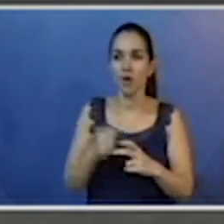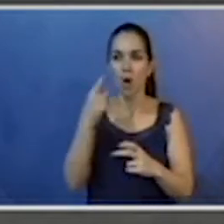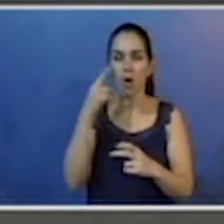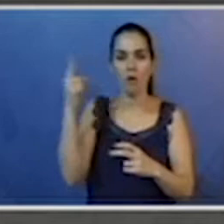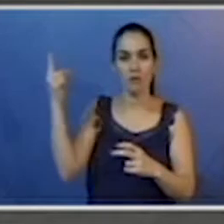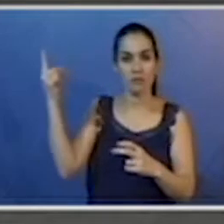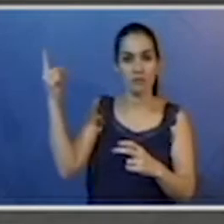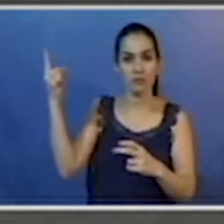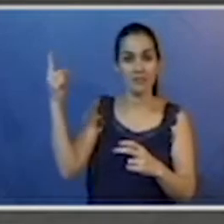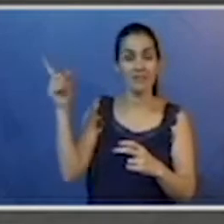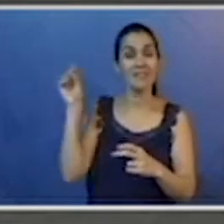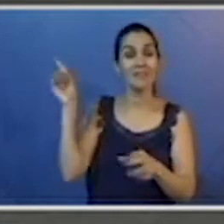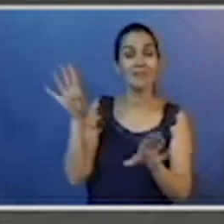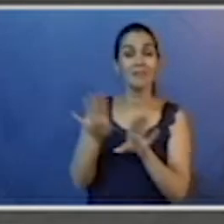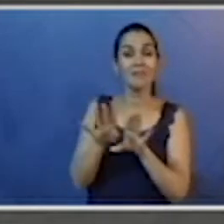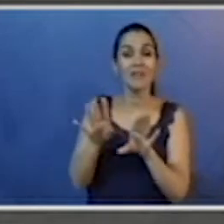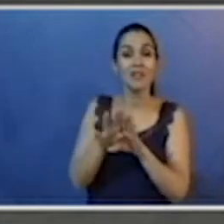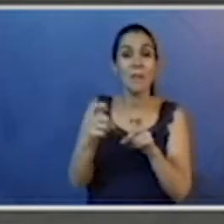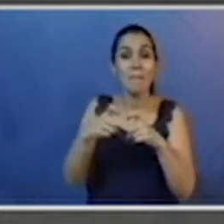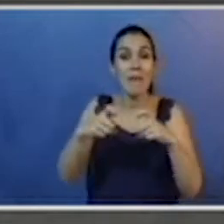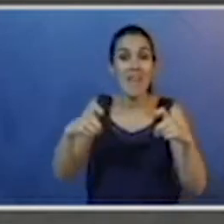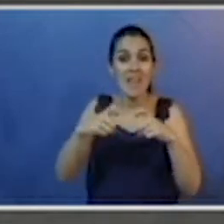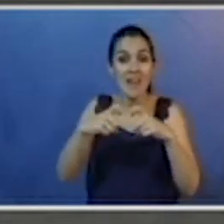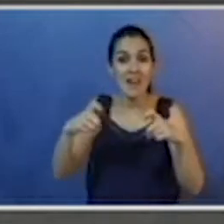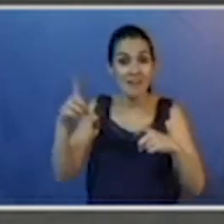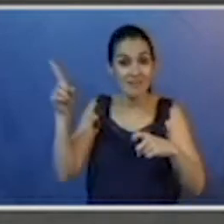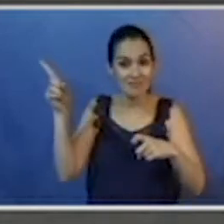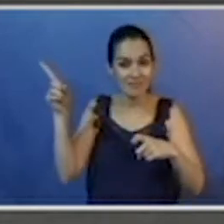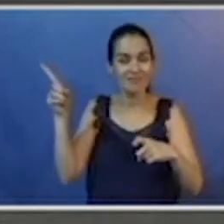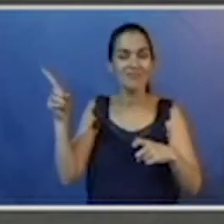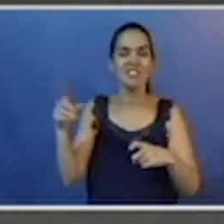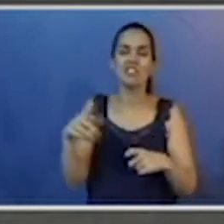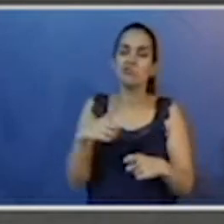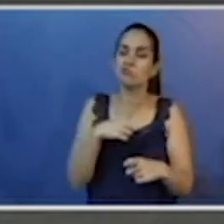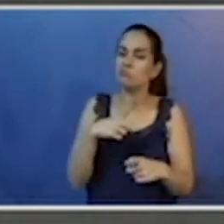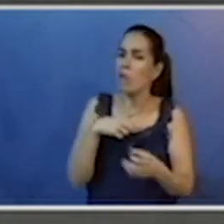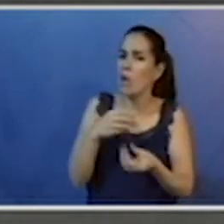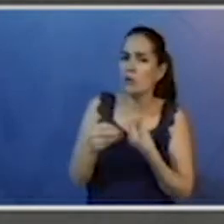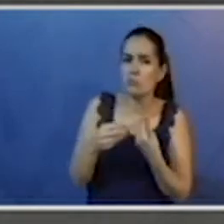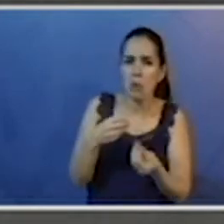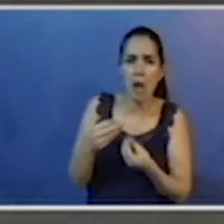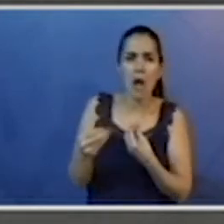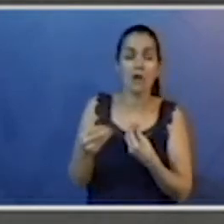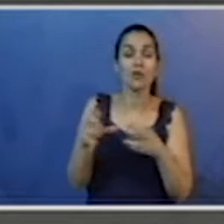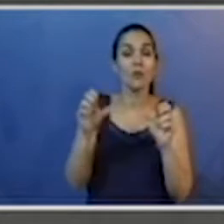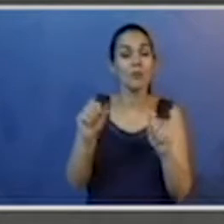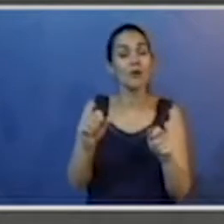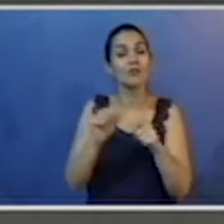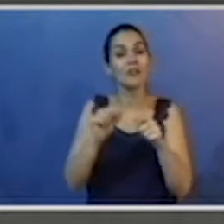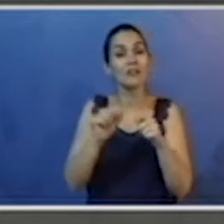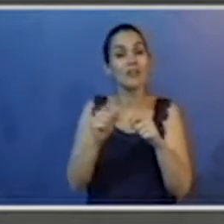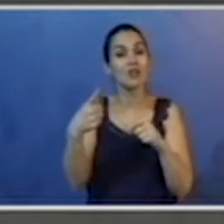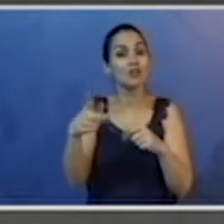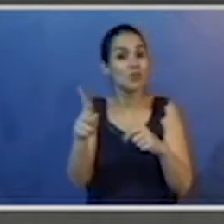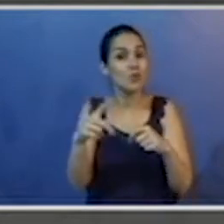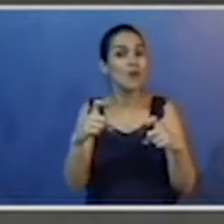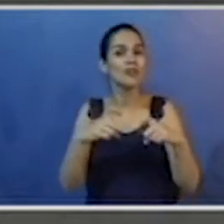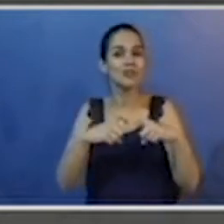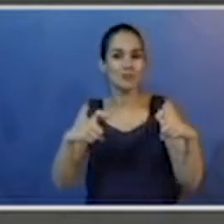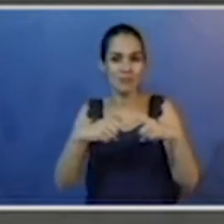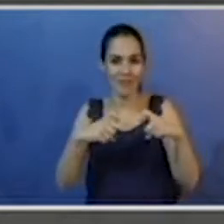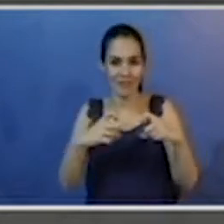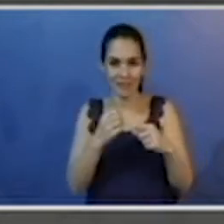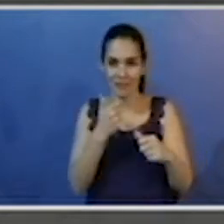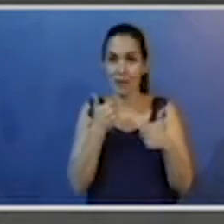e uma bola até de meia para você ter opções se você não tiver de plástico de borracha você pode criar sua própria Bola